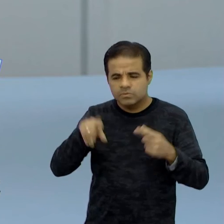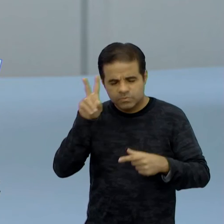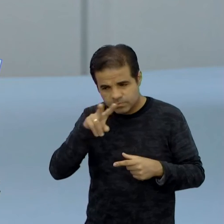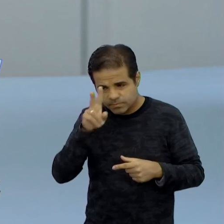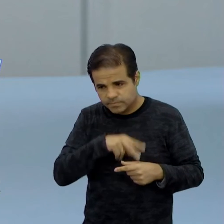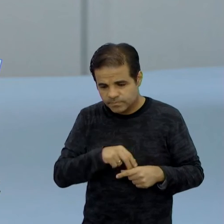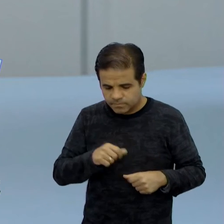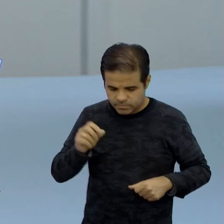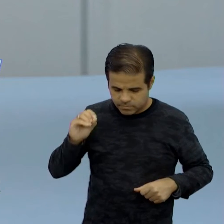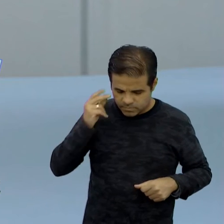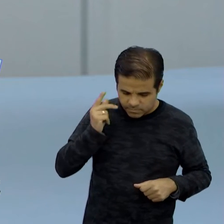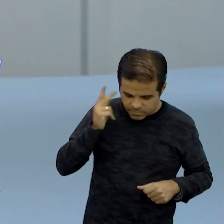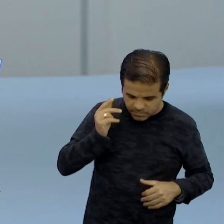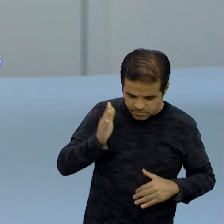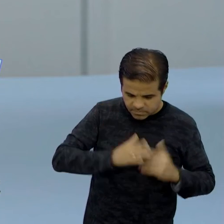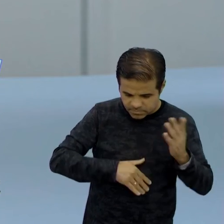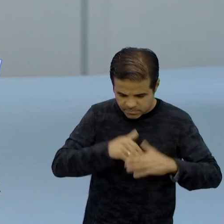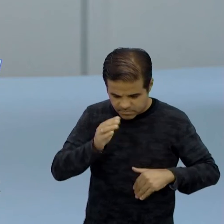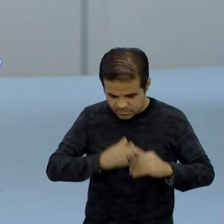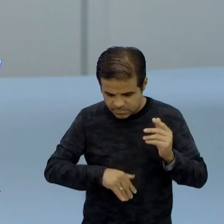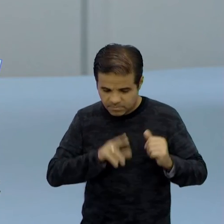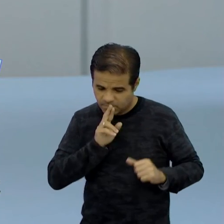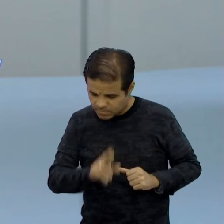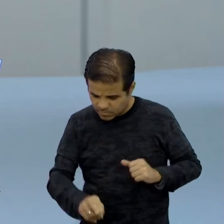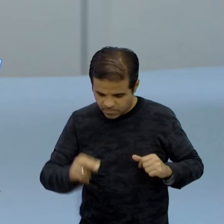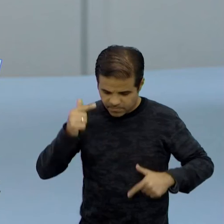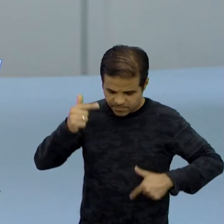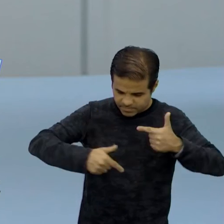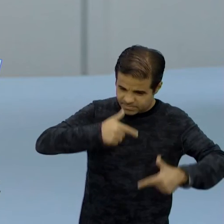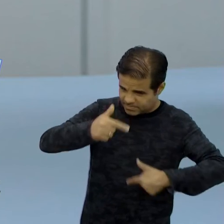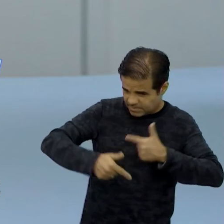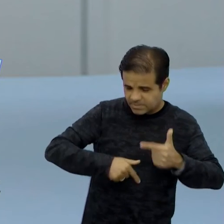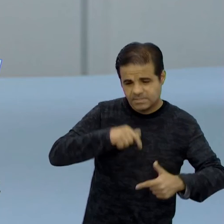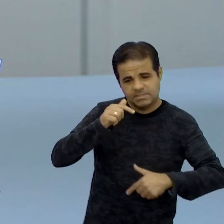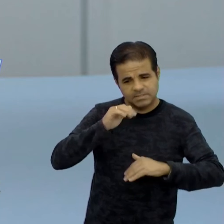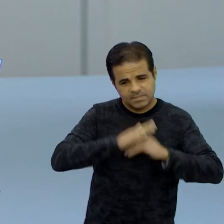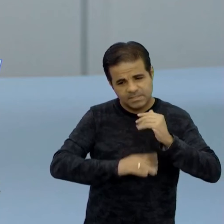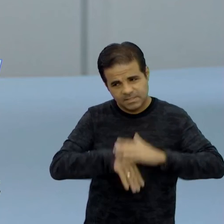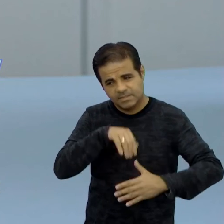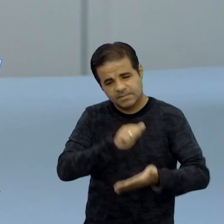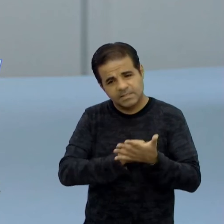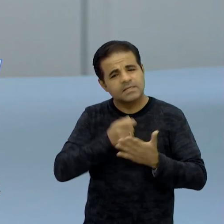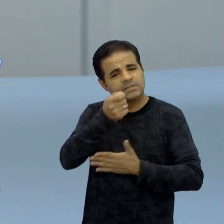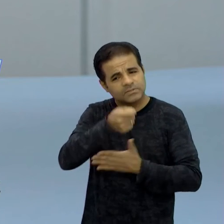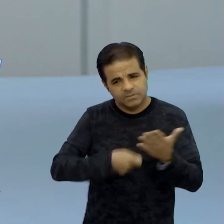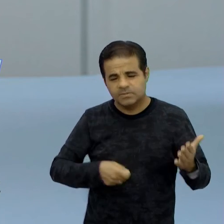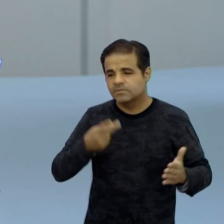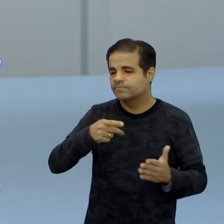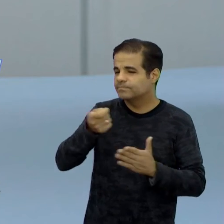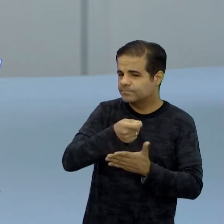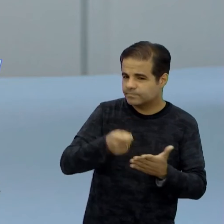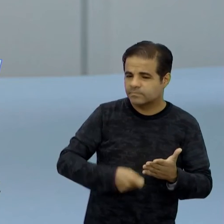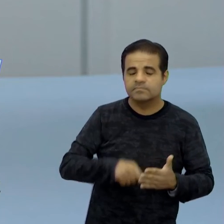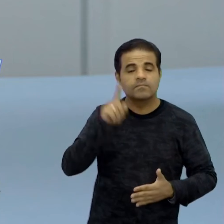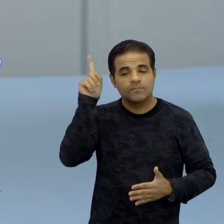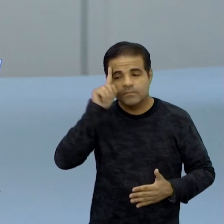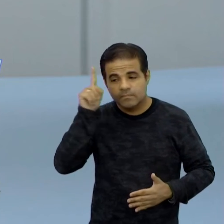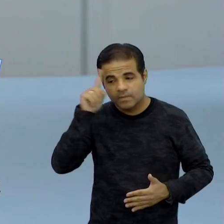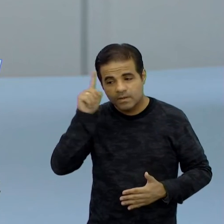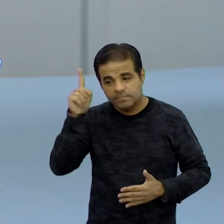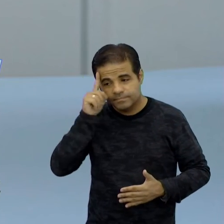ou natural também. Responda a tarefa no aplicativo do Centro de Mídias, anote em seu diário de bordo a